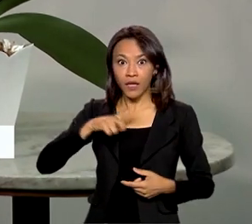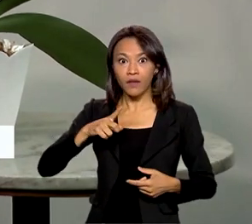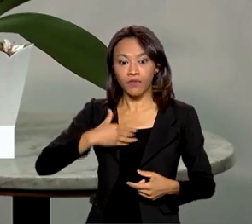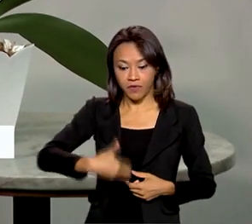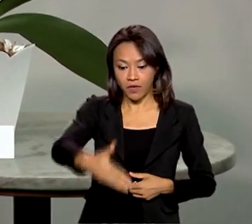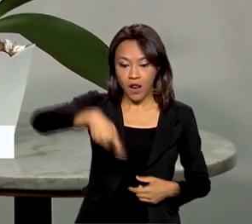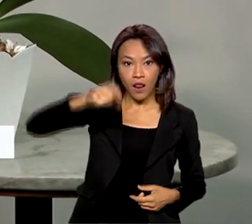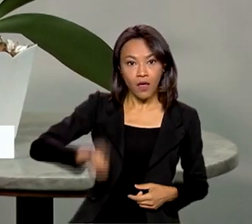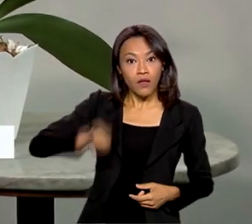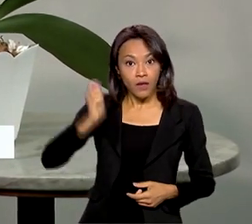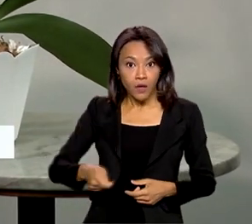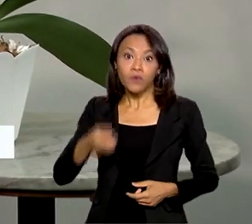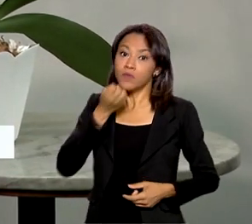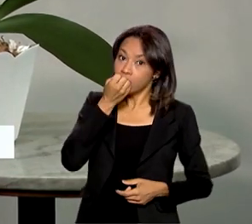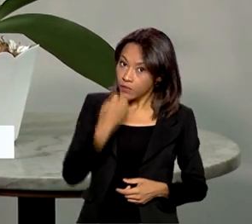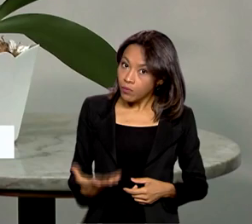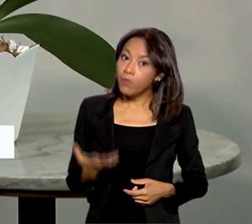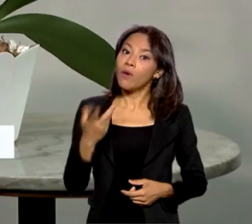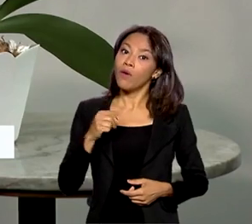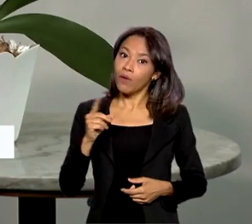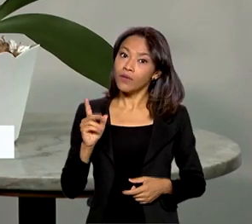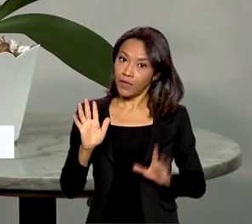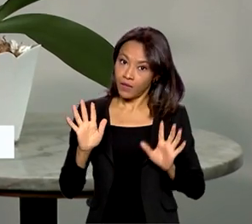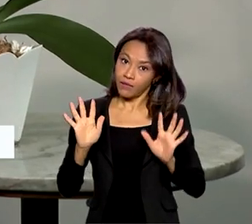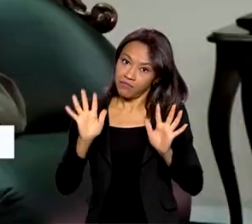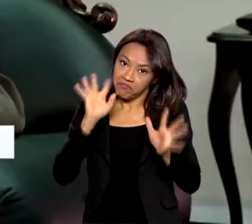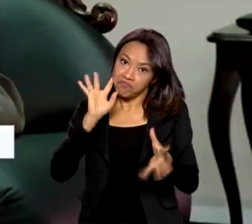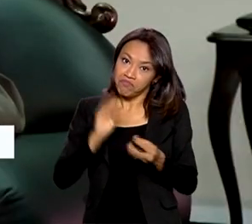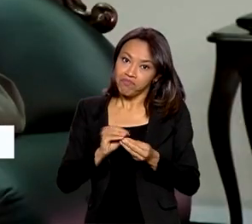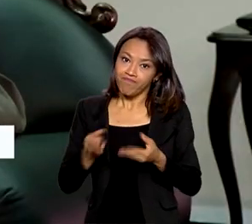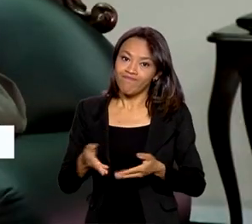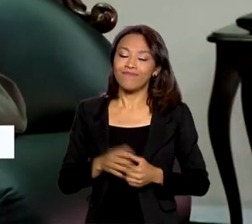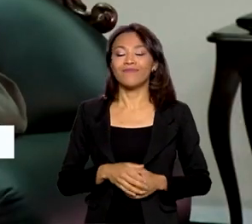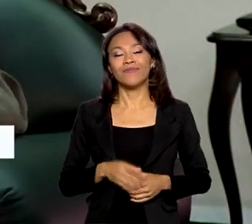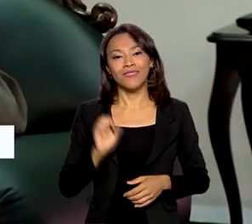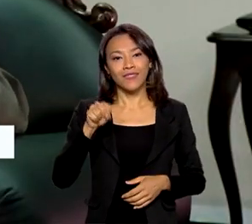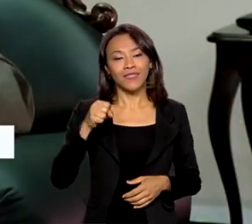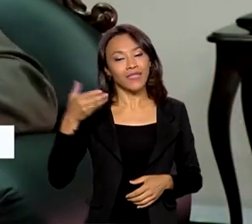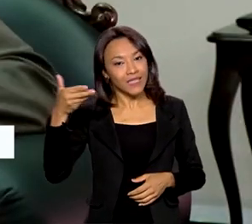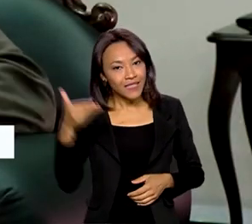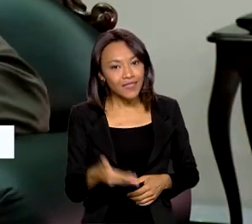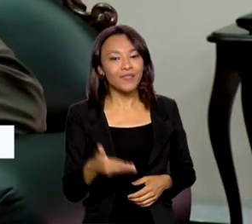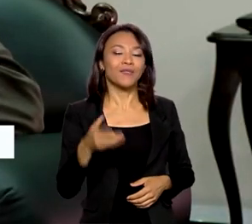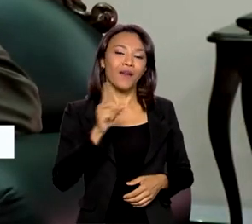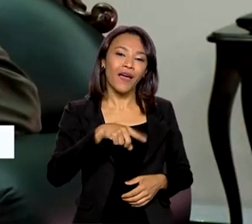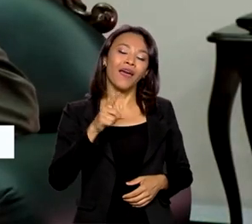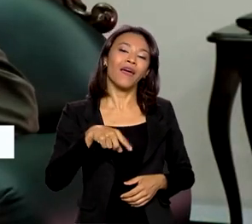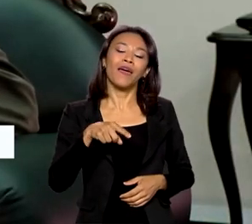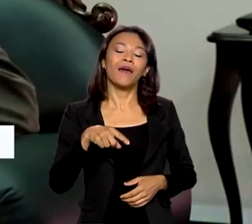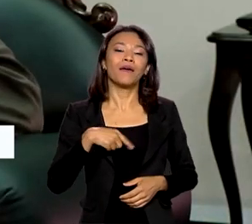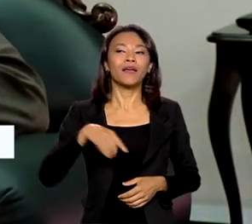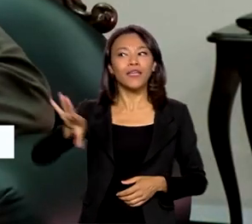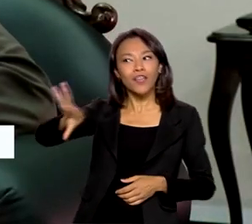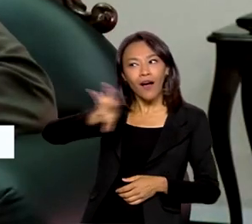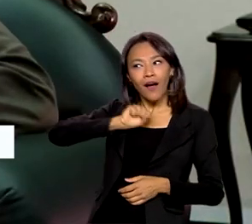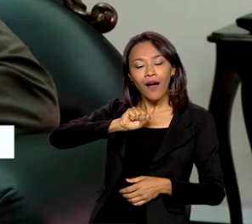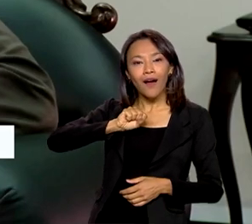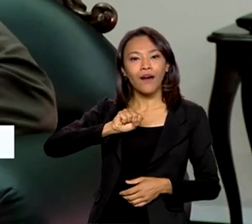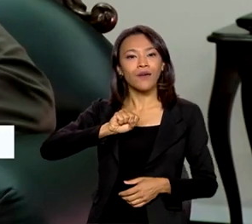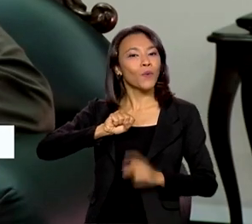é isso é um benefício muito grande também eu no final né melhor isso é uma visão que a gente traz da Polícia Federal a gente